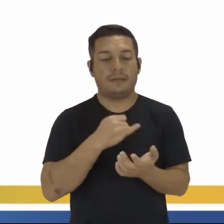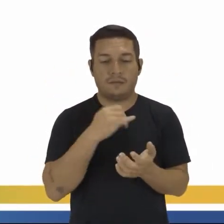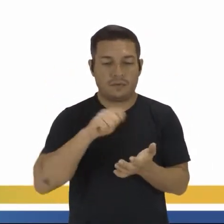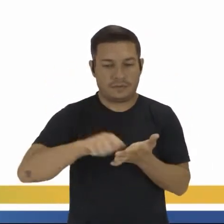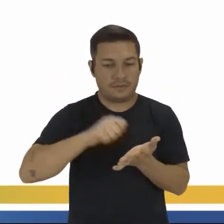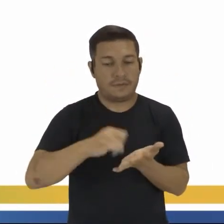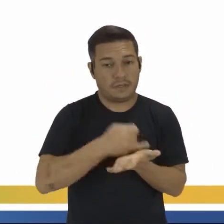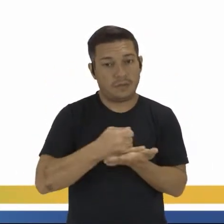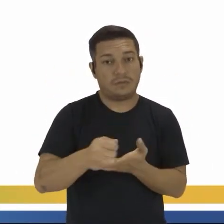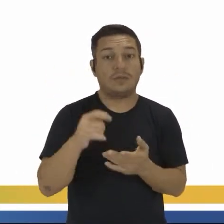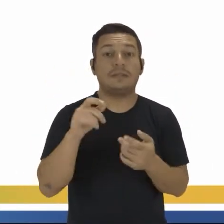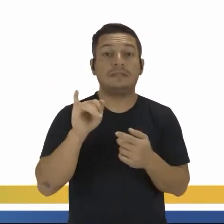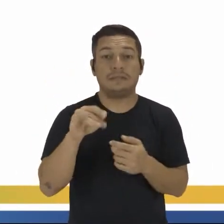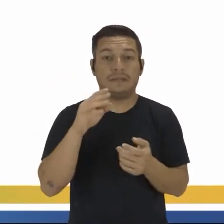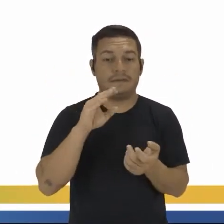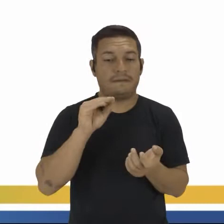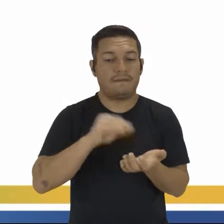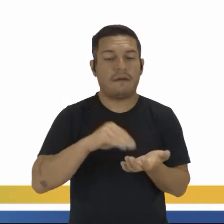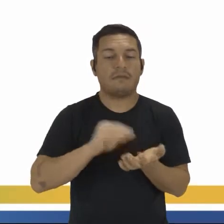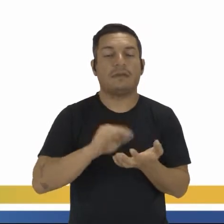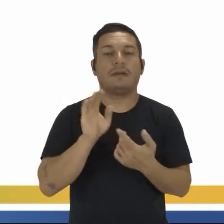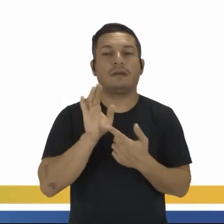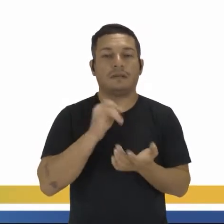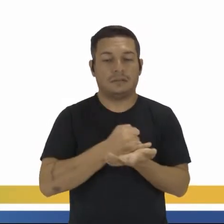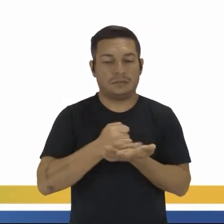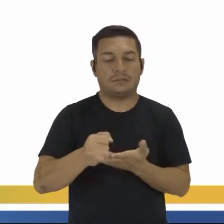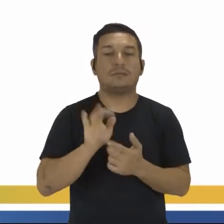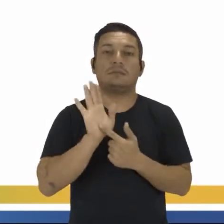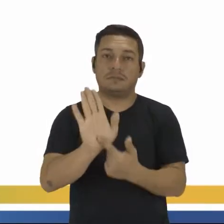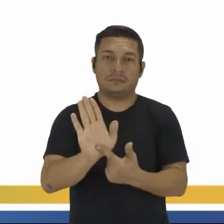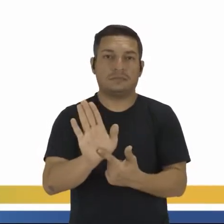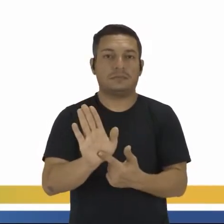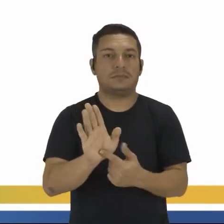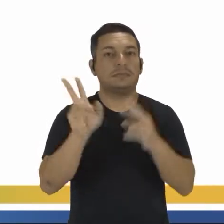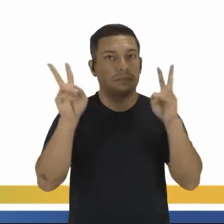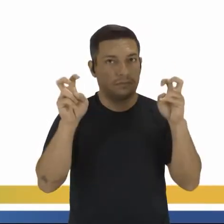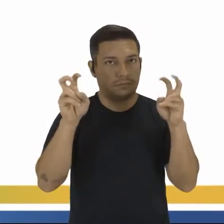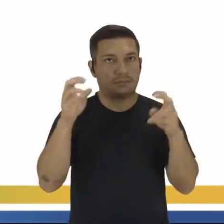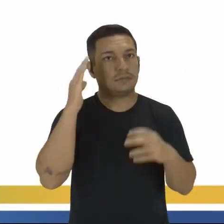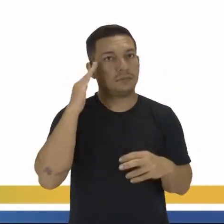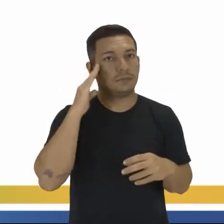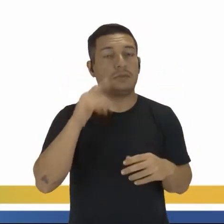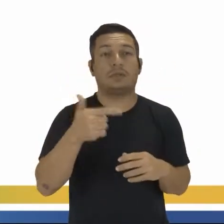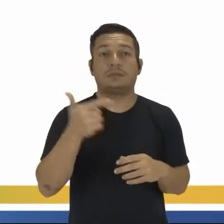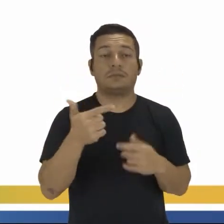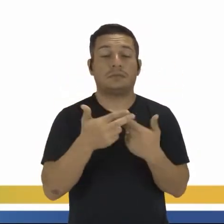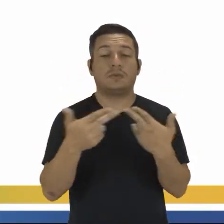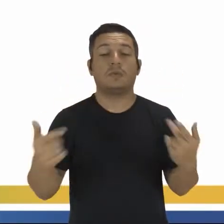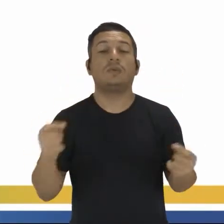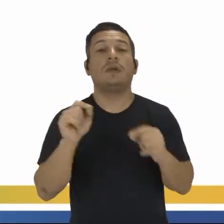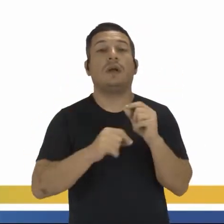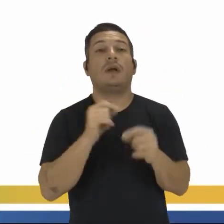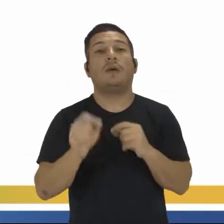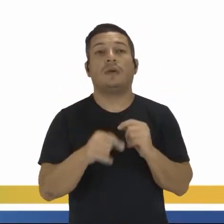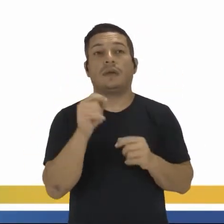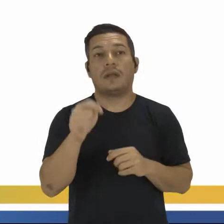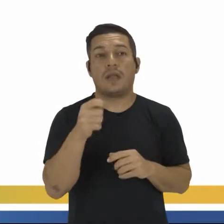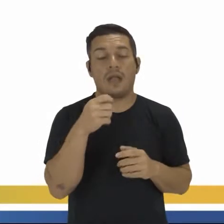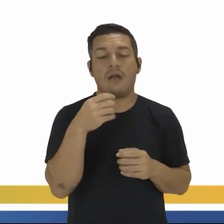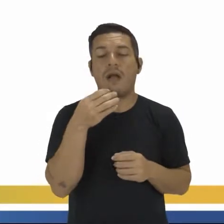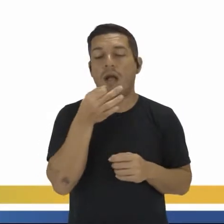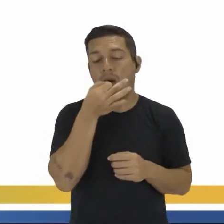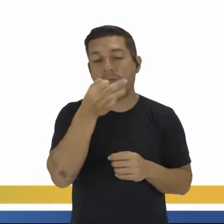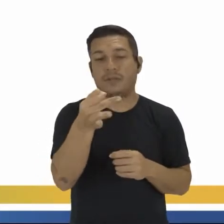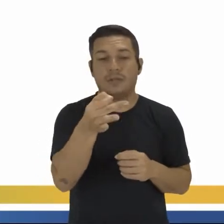tema proposto, o tema debatido naquela prova do Enem. E a segunda coisa é o ponto de vista